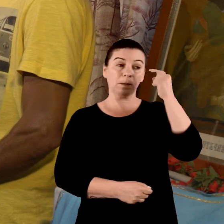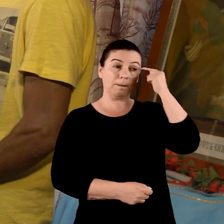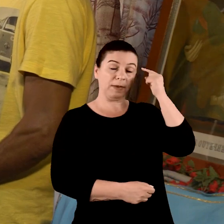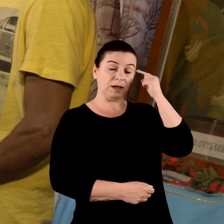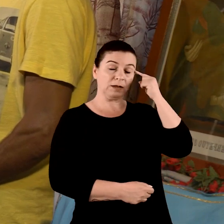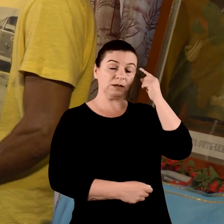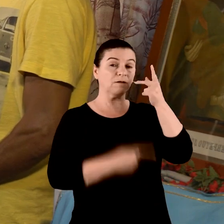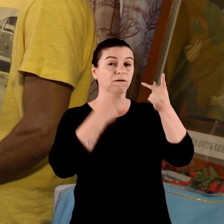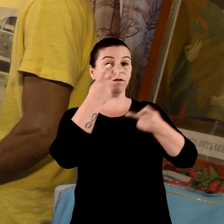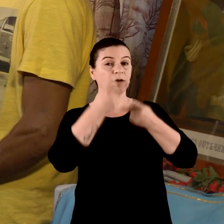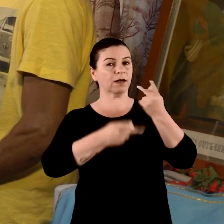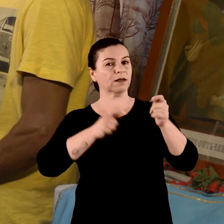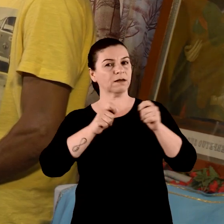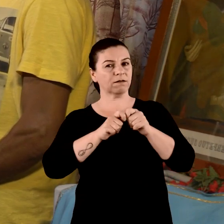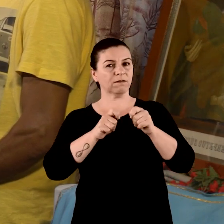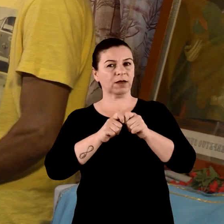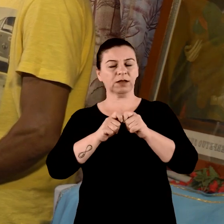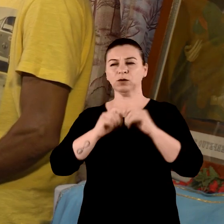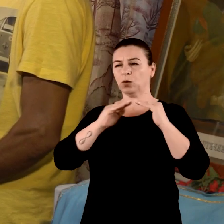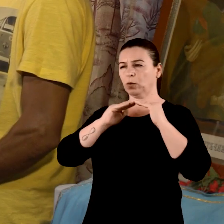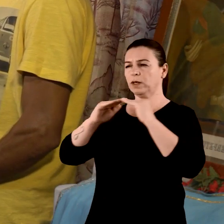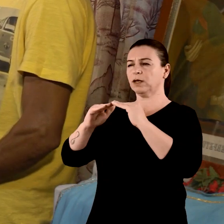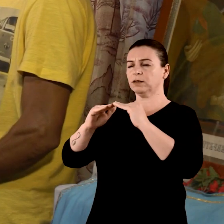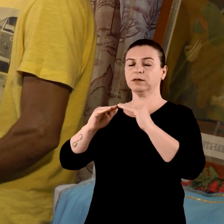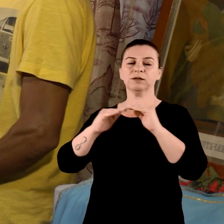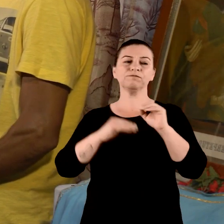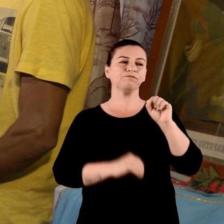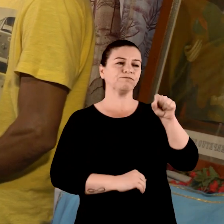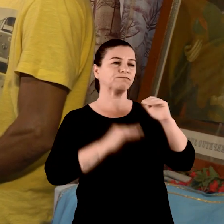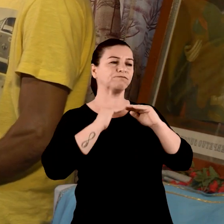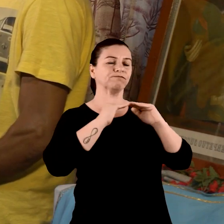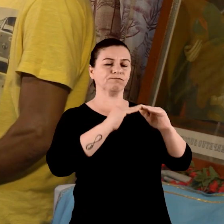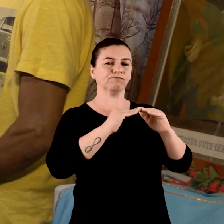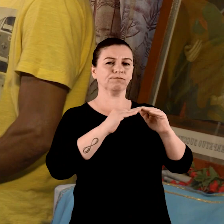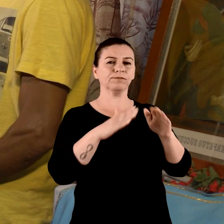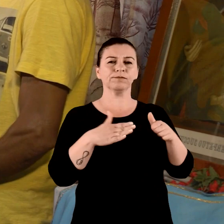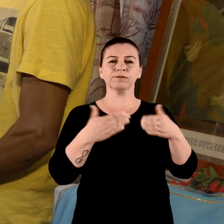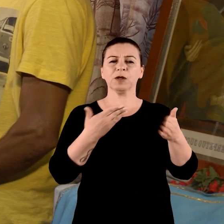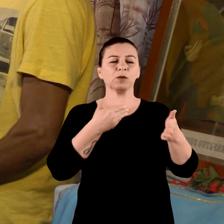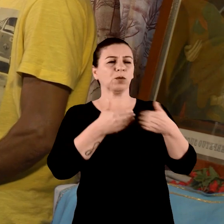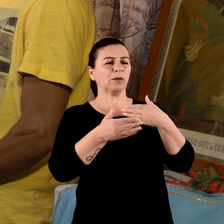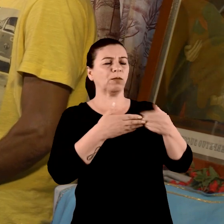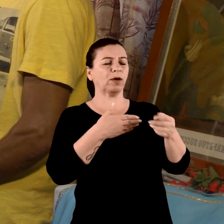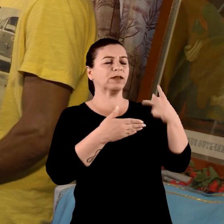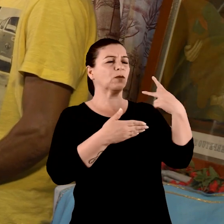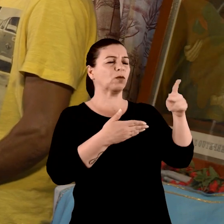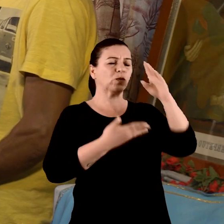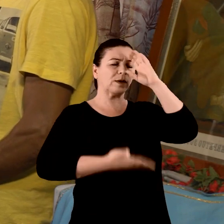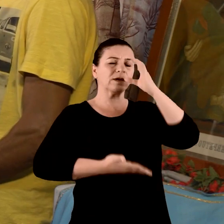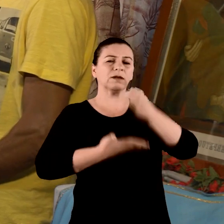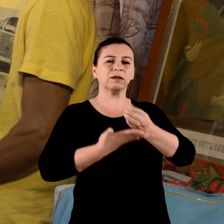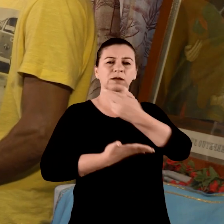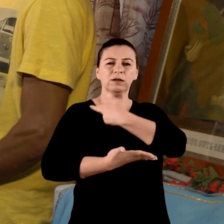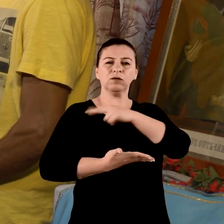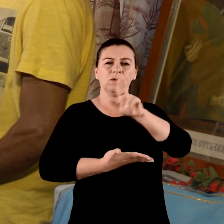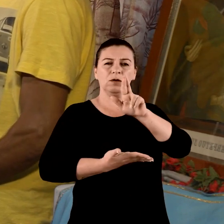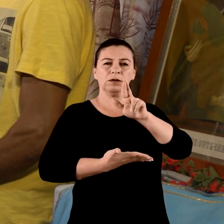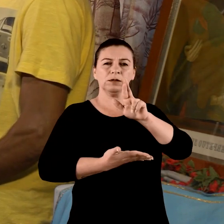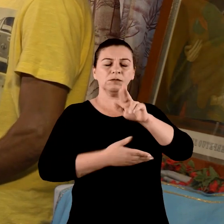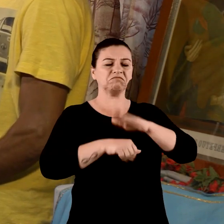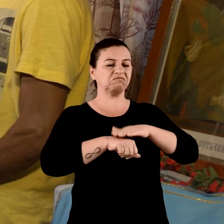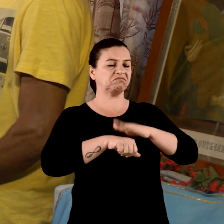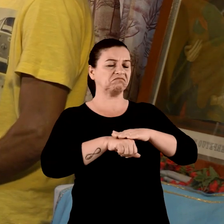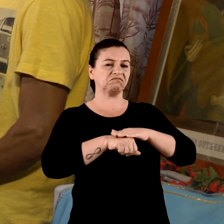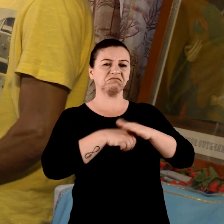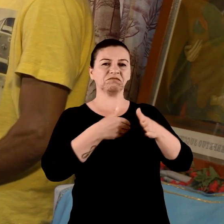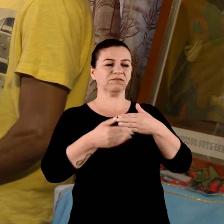pensa, fala e faz. Coerência. Coerência. Aí não importa Coerência. qual é a sua crença religiosa.